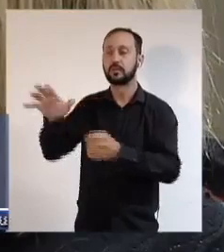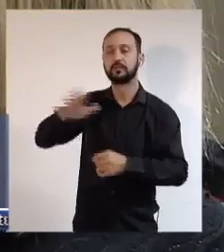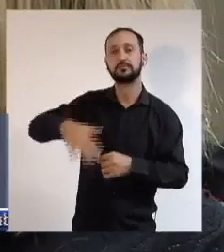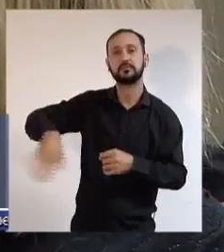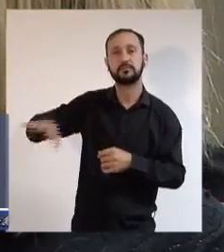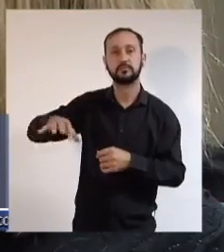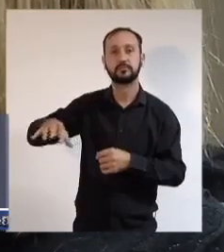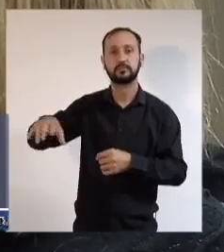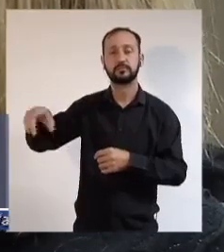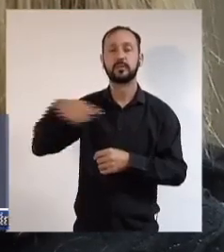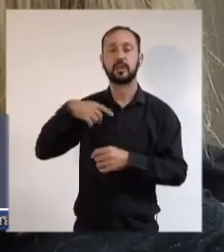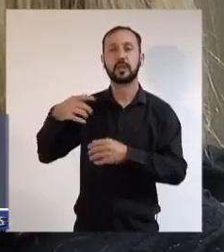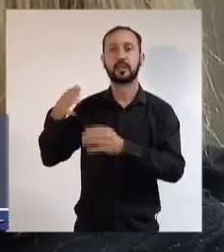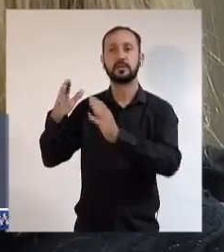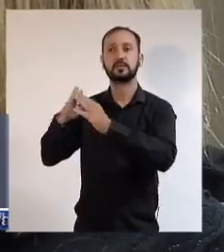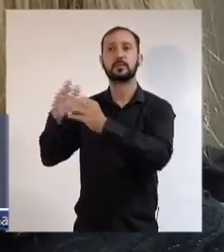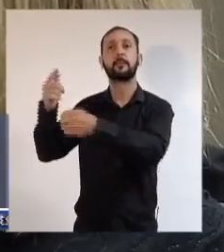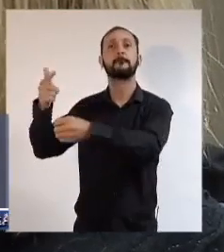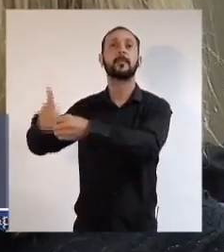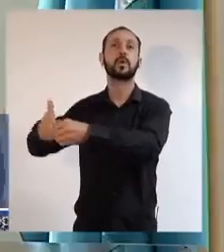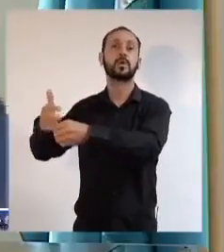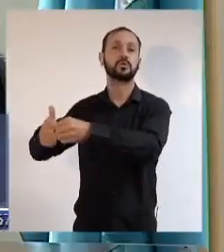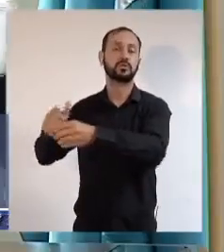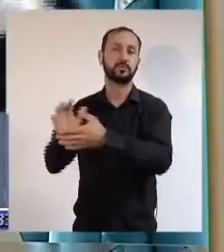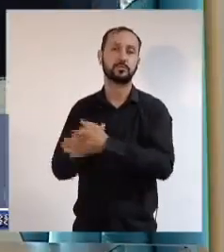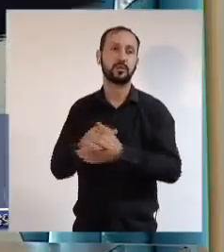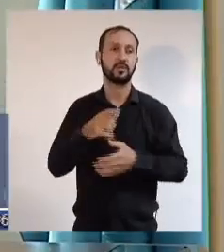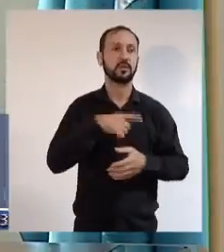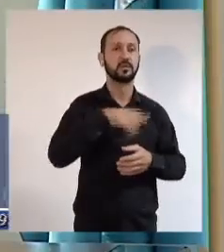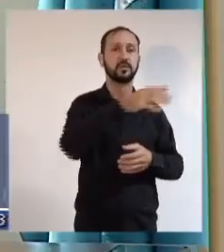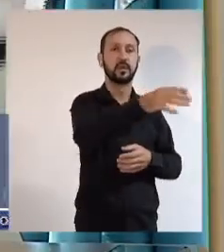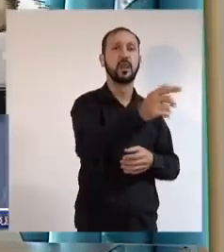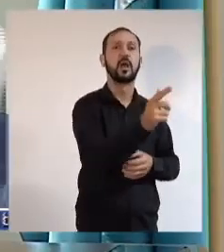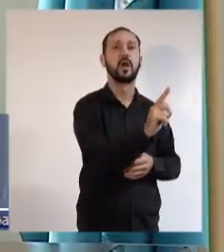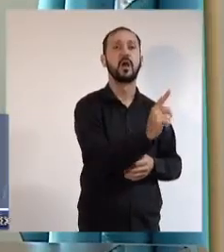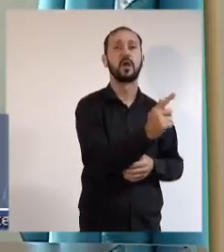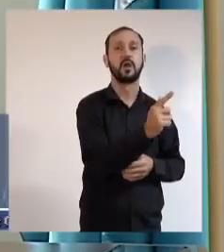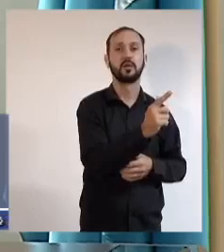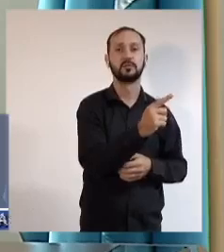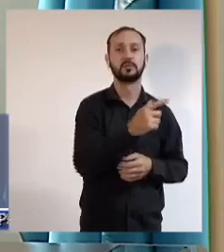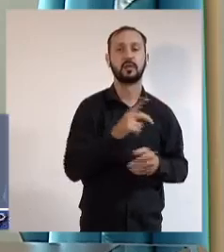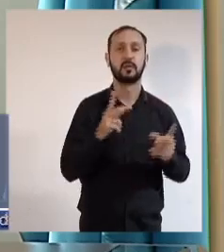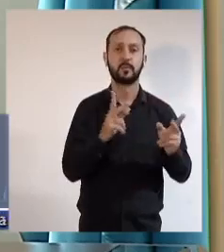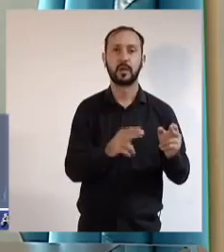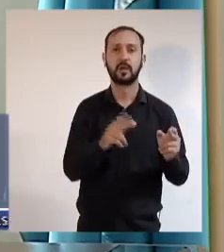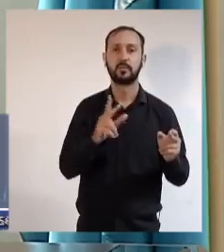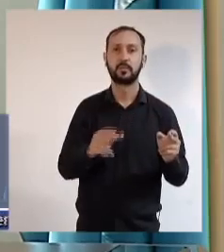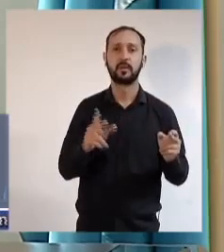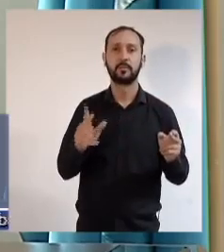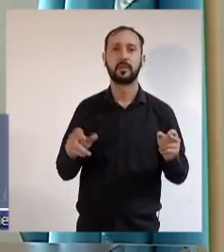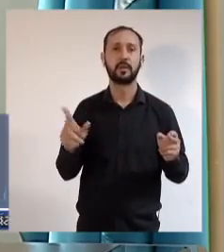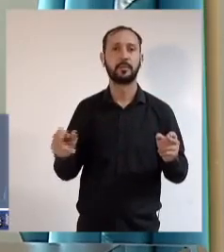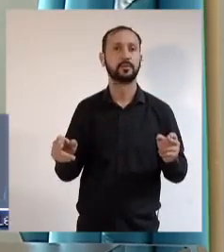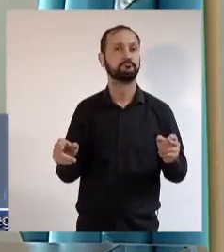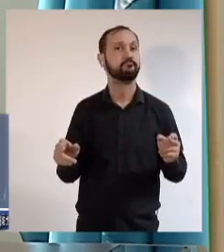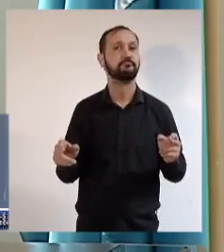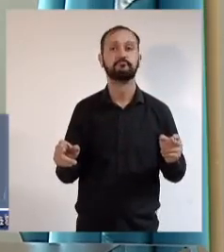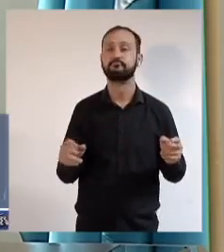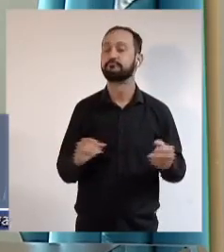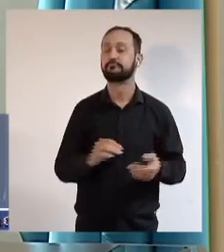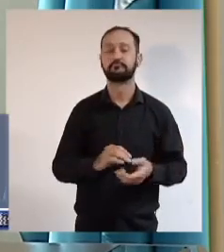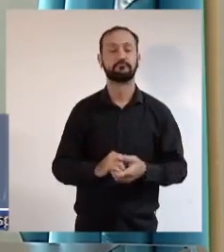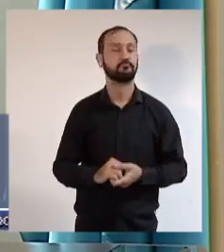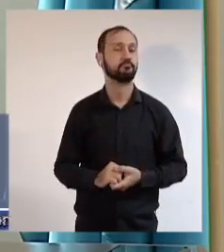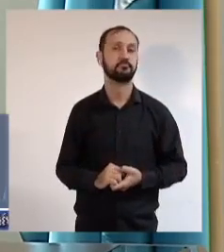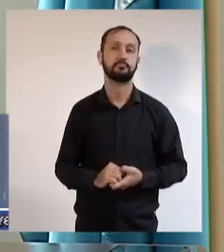que tem lá no prudentão que tem lá no goiás que tem que é tudo mesmo a